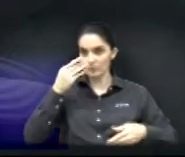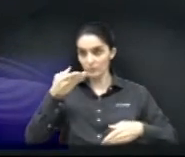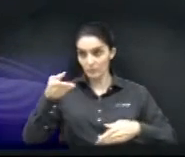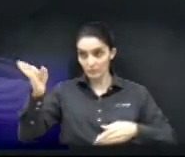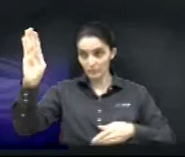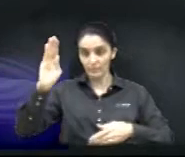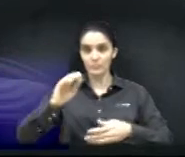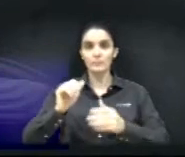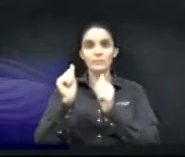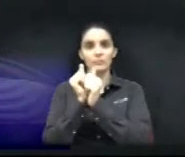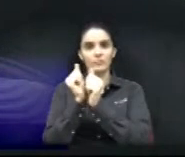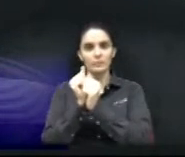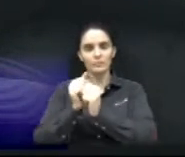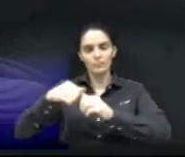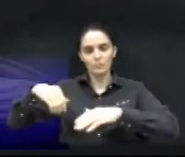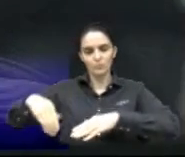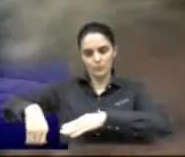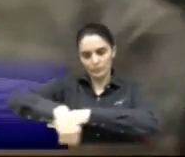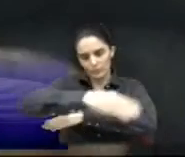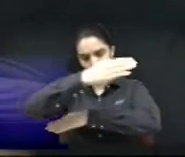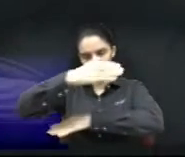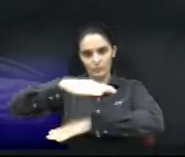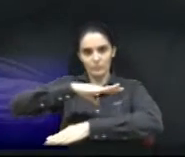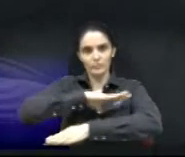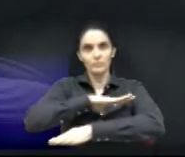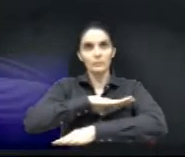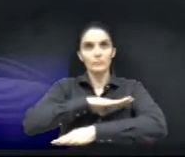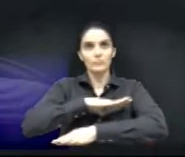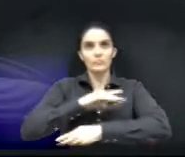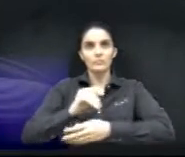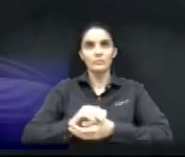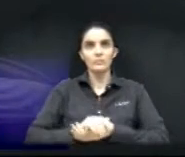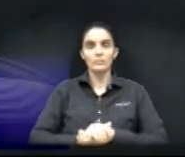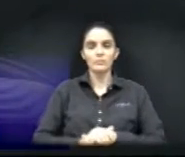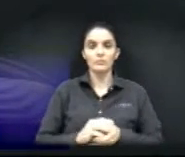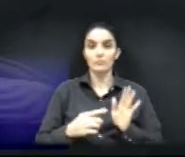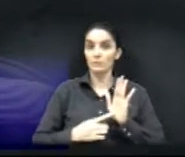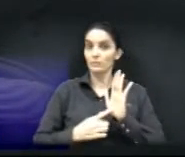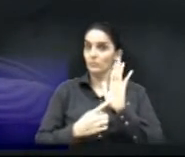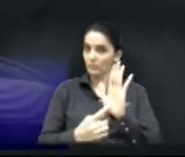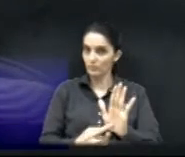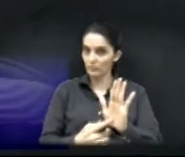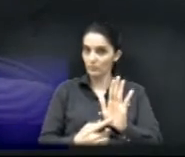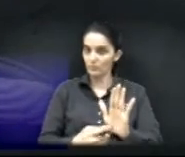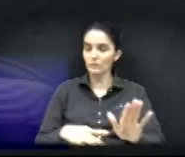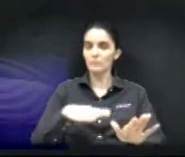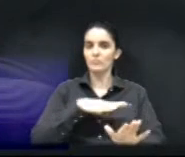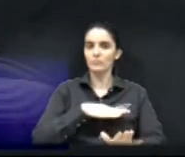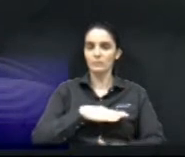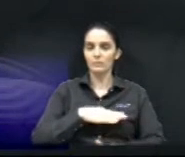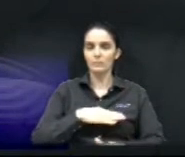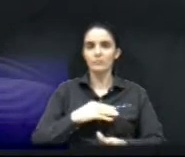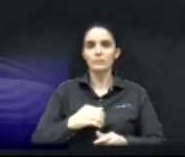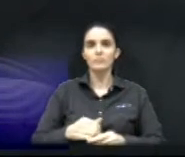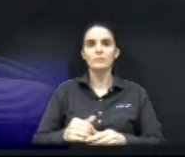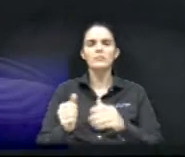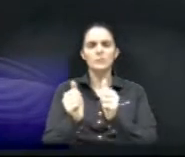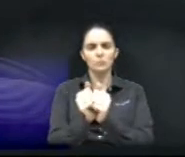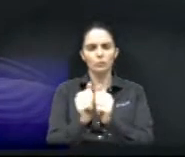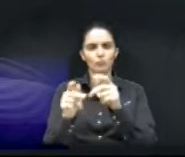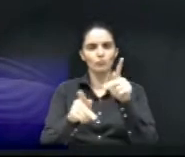missa nas ruas da cidade e vamos fazer isso mostrando que aquela paróquia tem compromisso com a